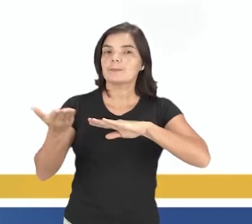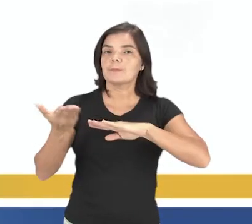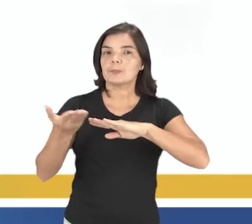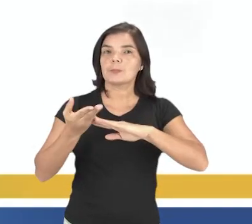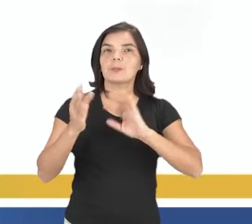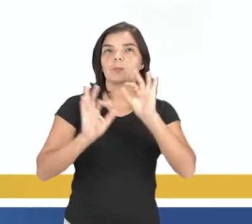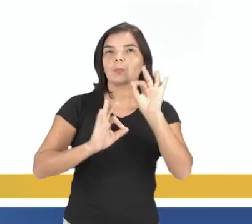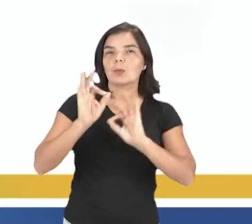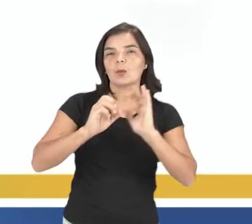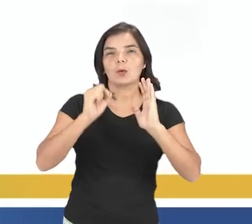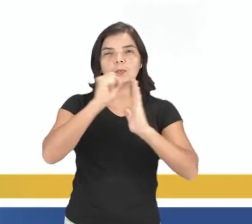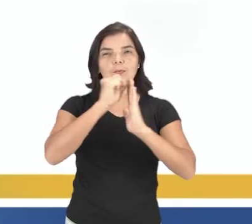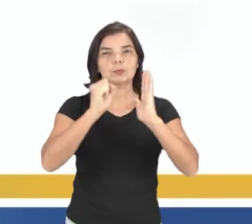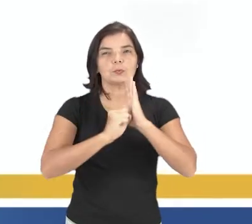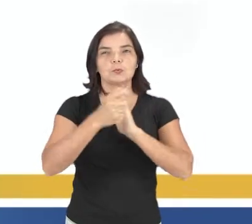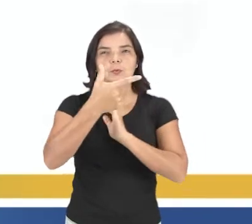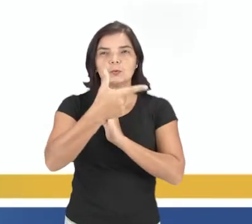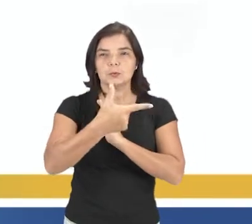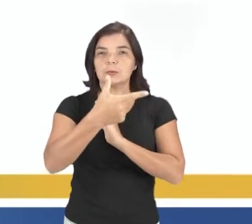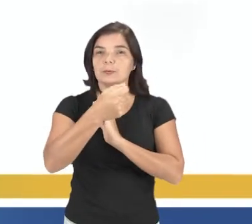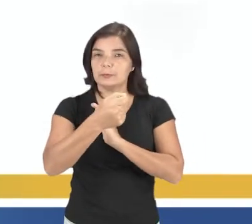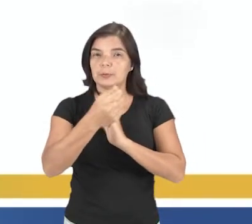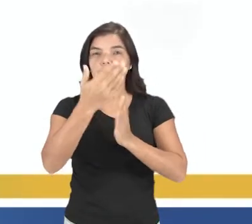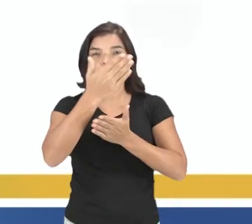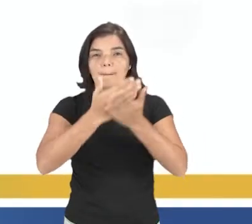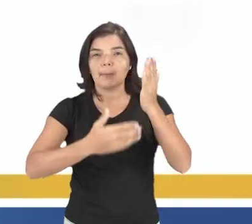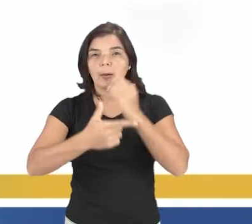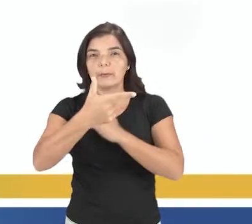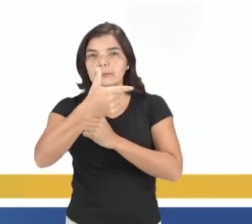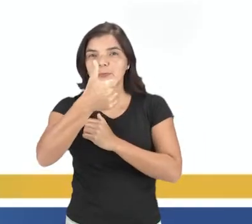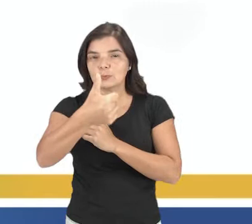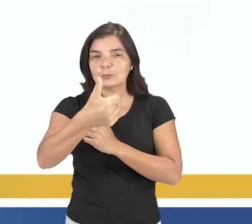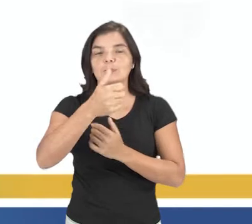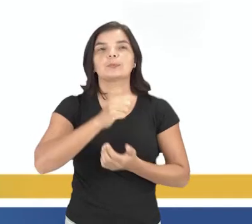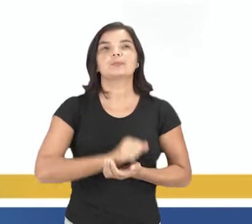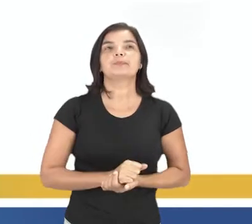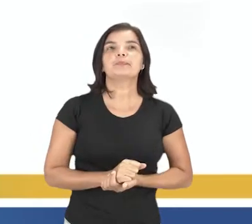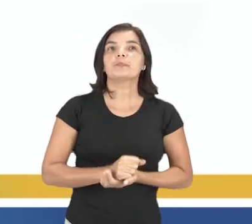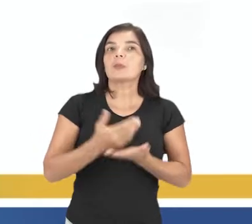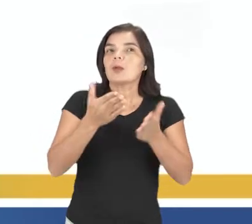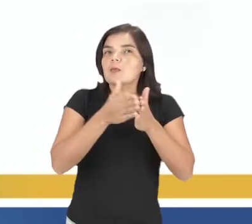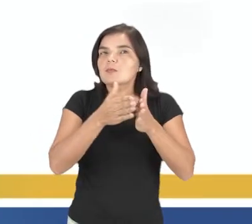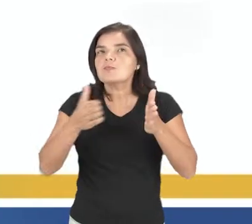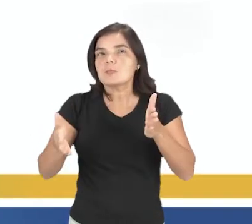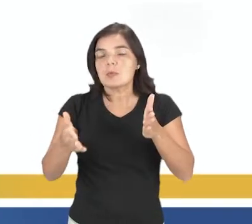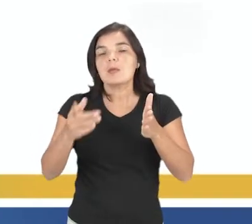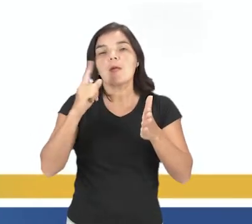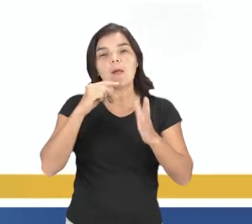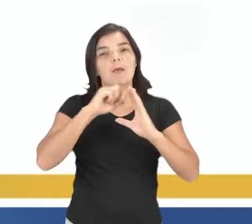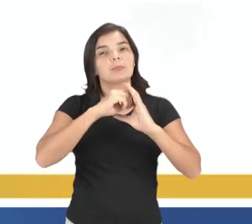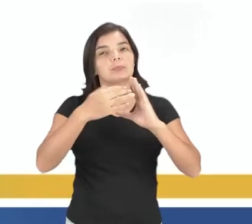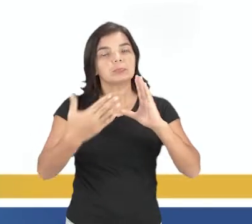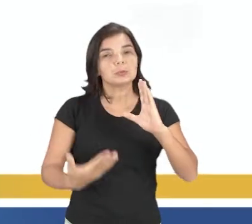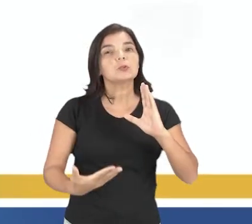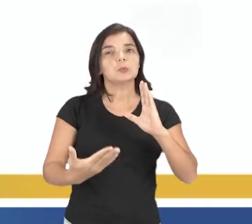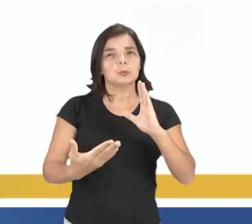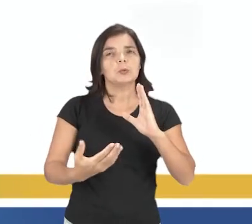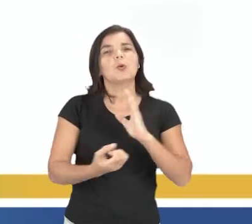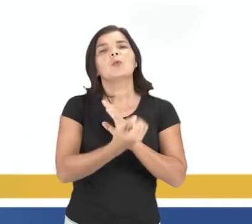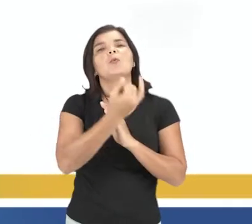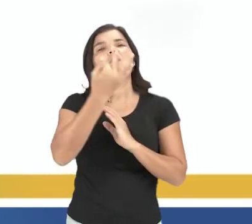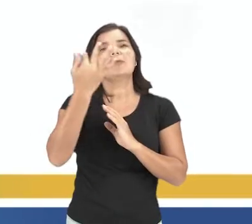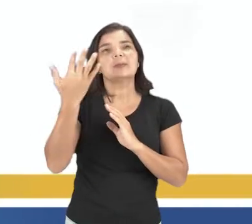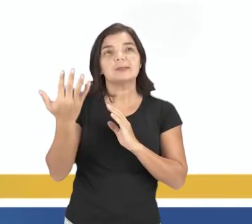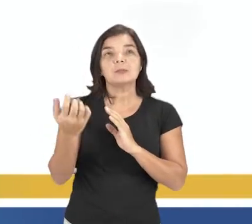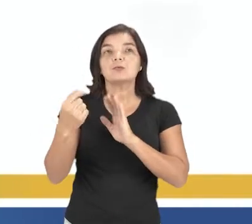as obras do final do século XX e da primeira metade do século XXI. Esse período é caracterizado por uma grande quantidade